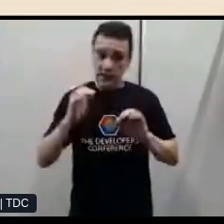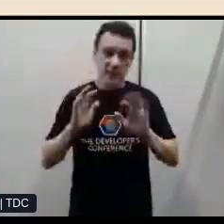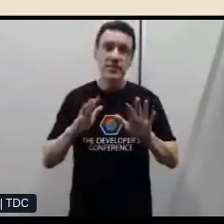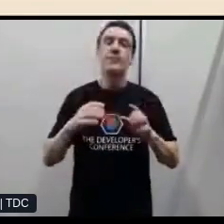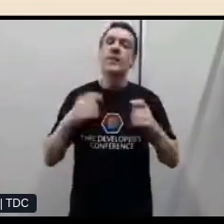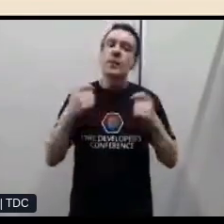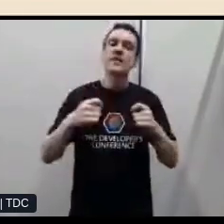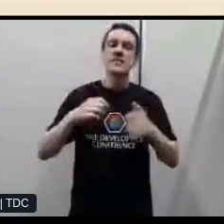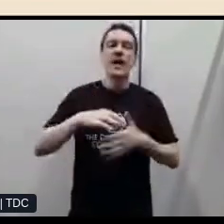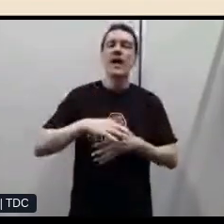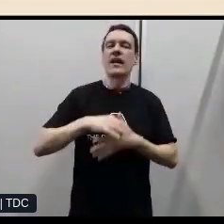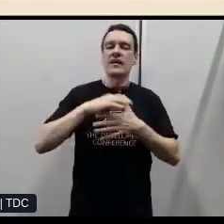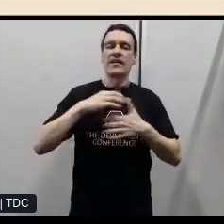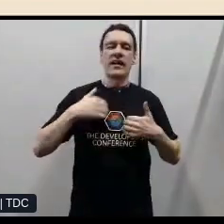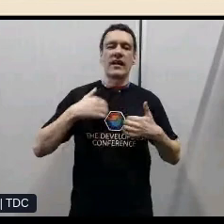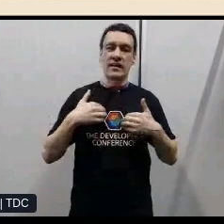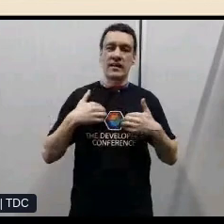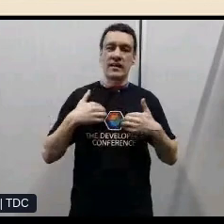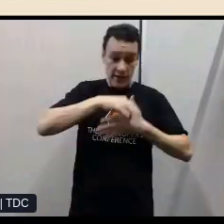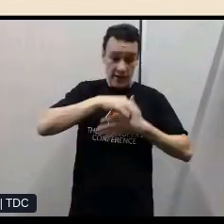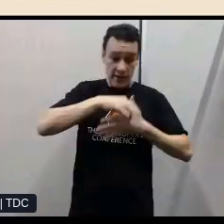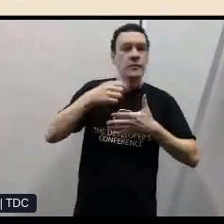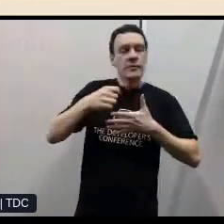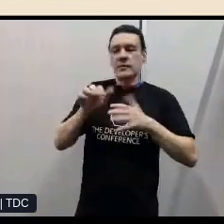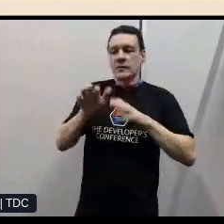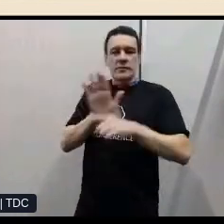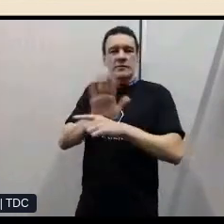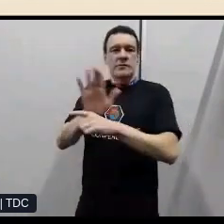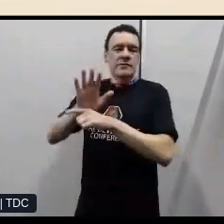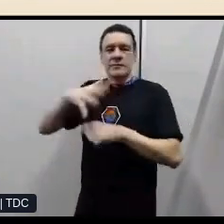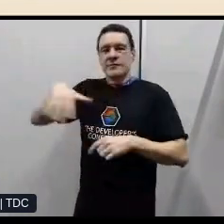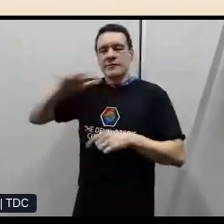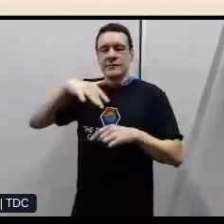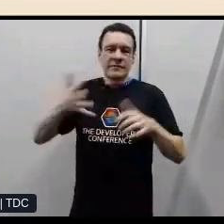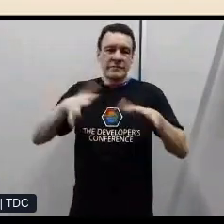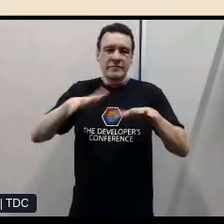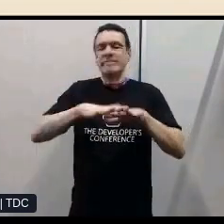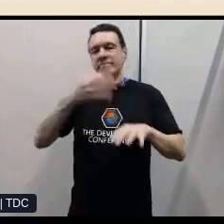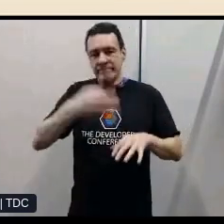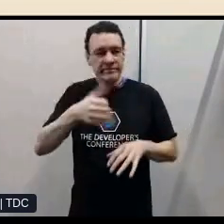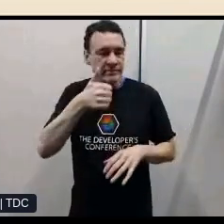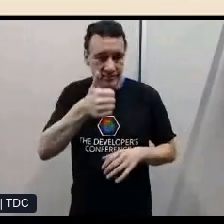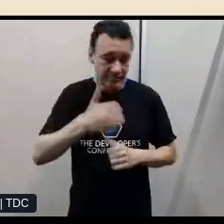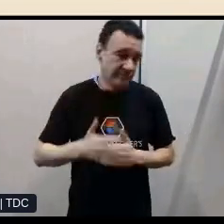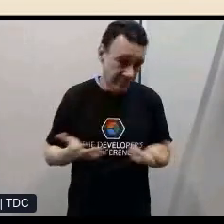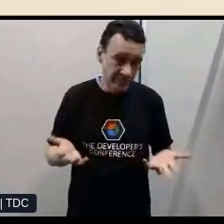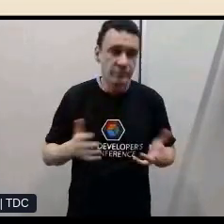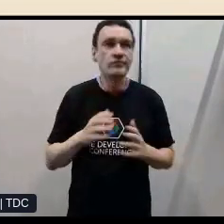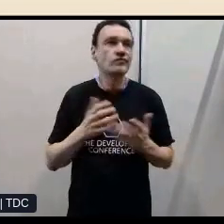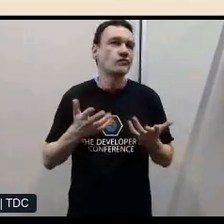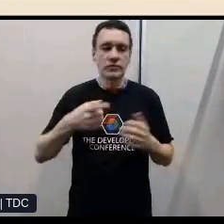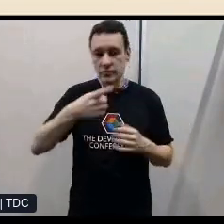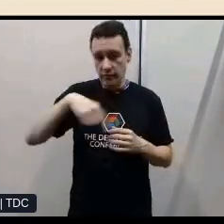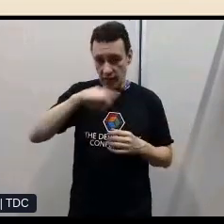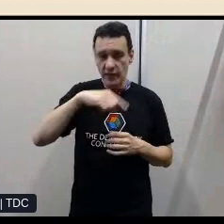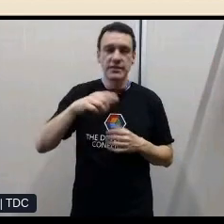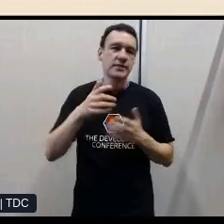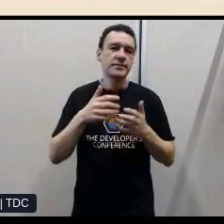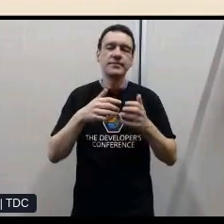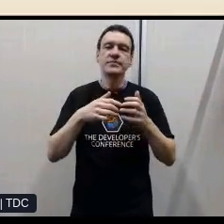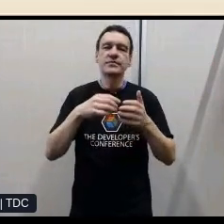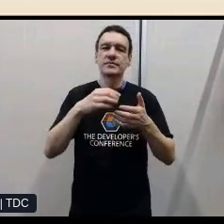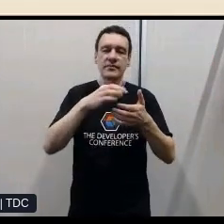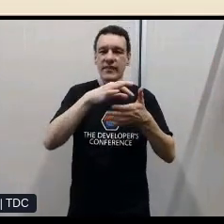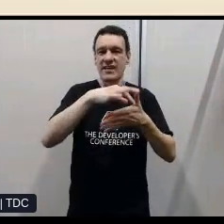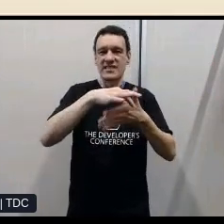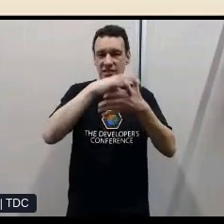ser inclusiva. As lideranças precisam tomar a frente para que as pessoas saibam o que fazer. A gente segue as nossas lideranças nas tomadas